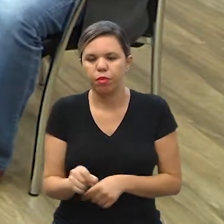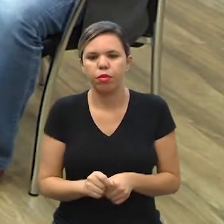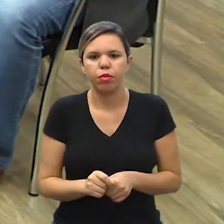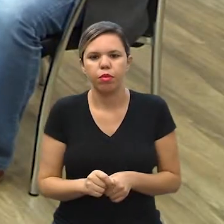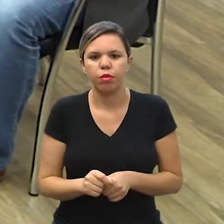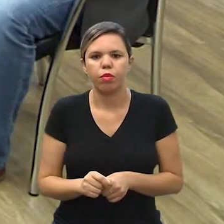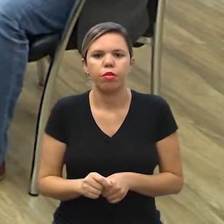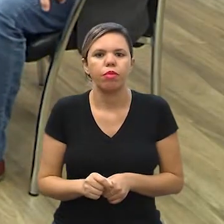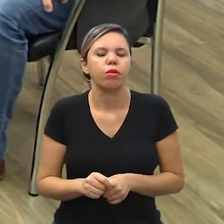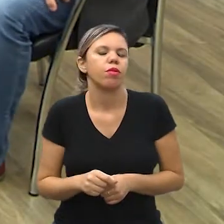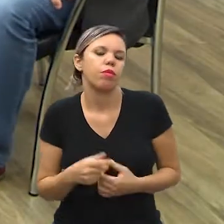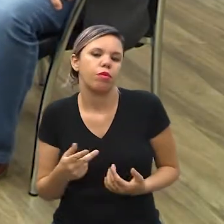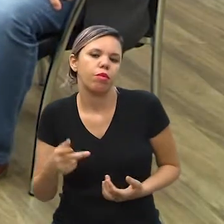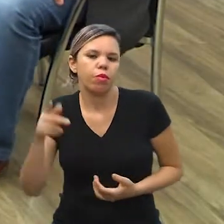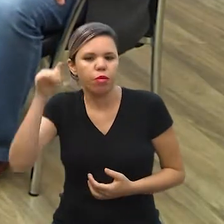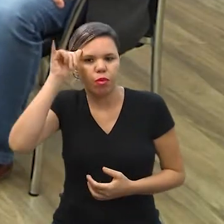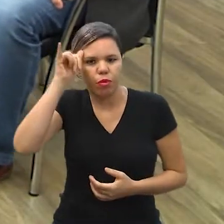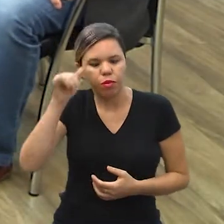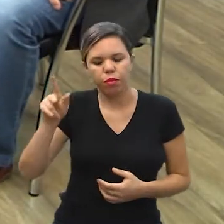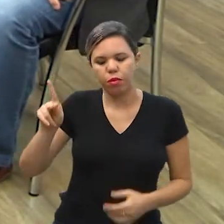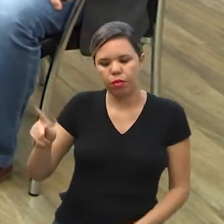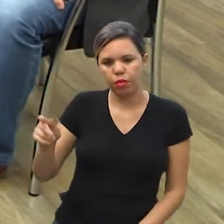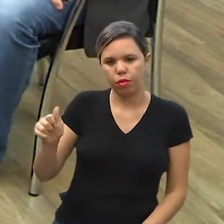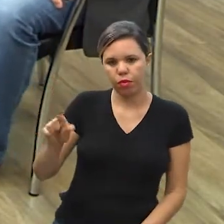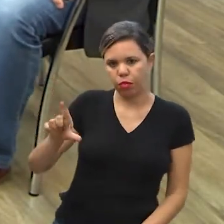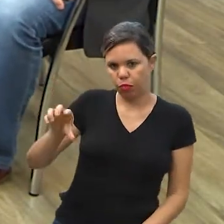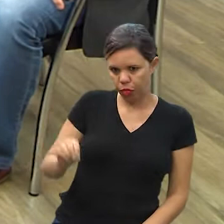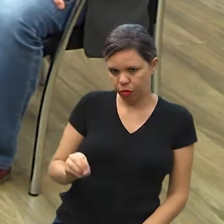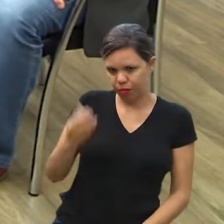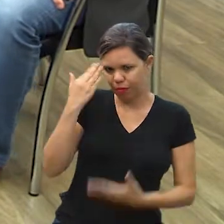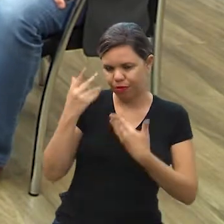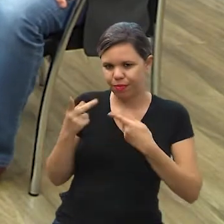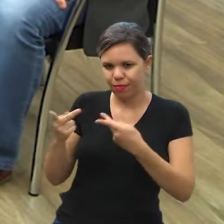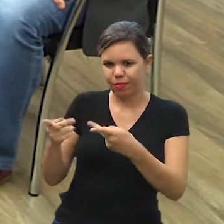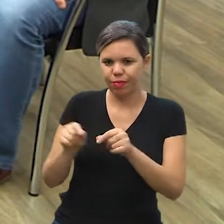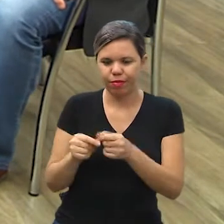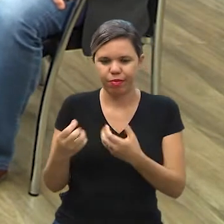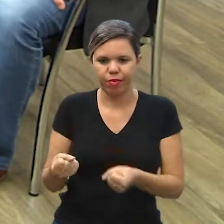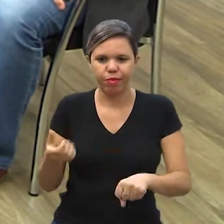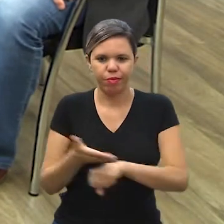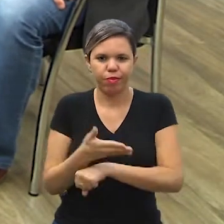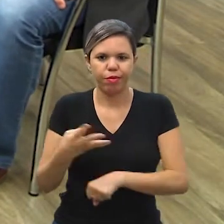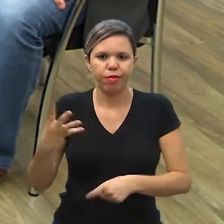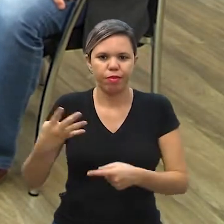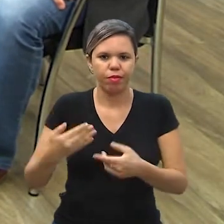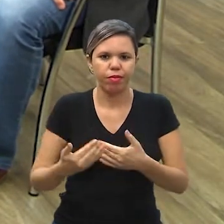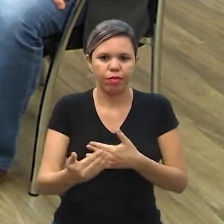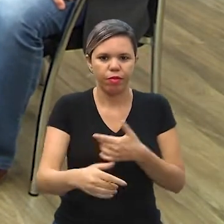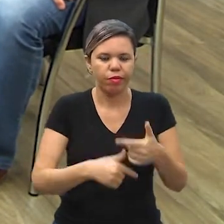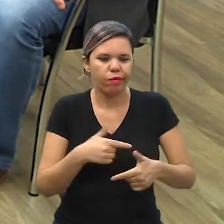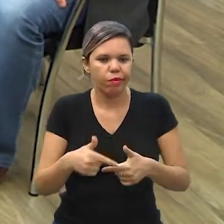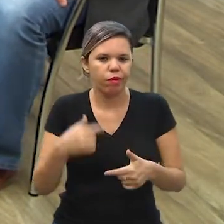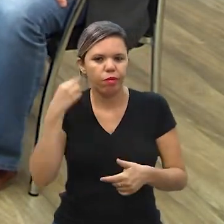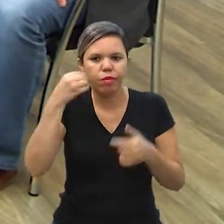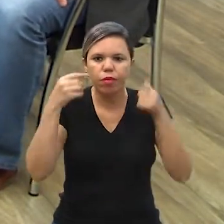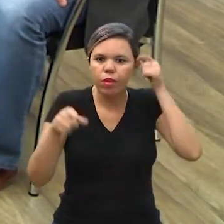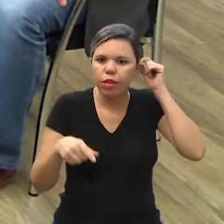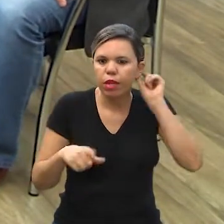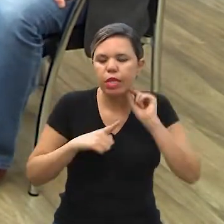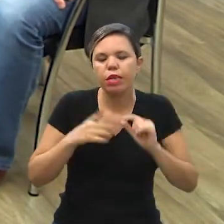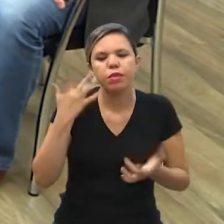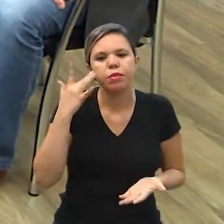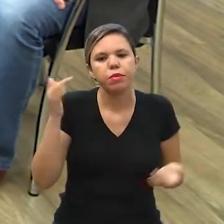o lobo falou muito obrigado por ter aceito o convite para participar aqui do perfil o ato mandato essa